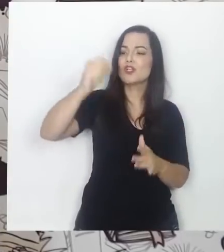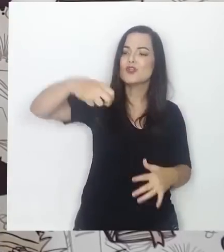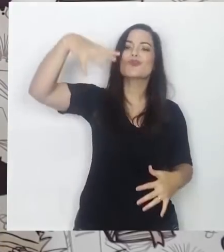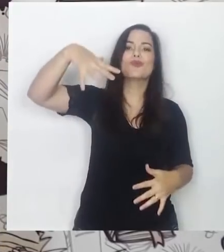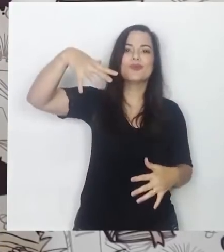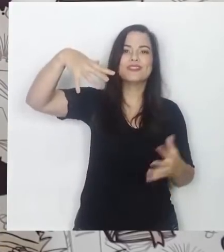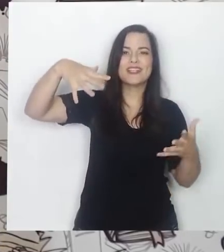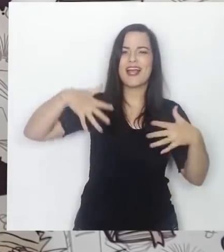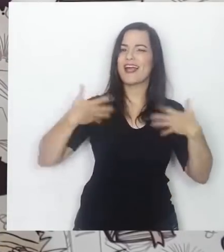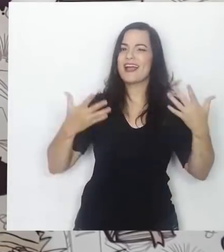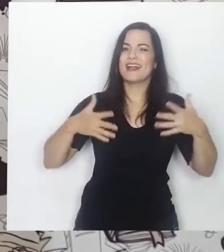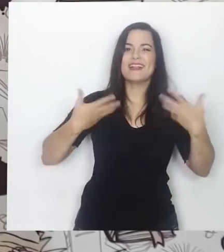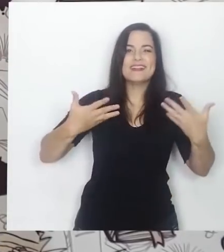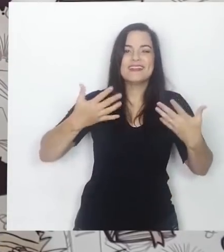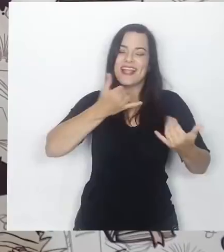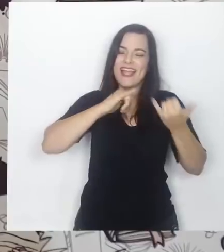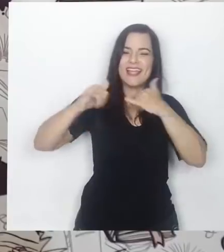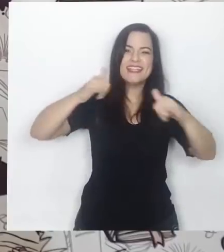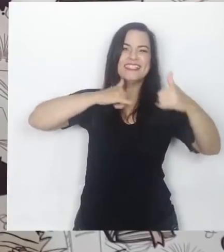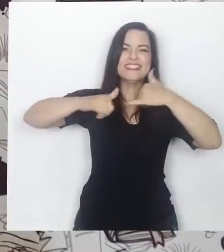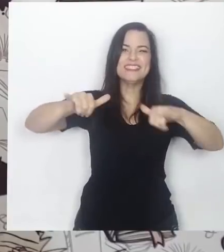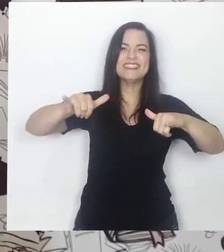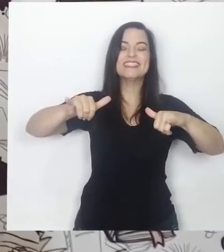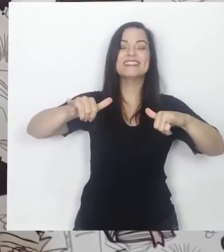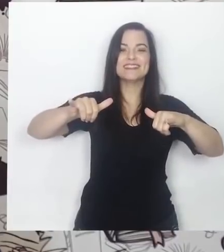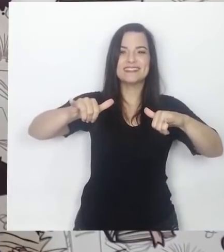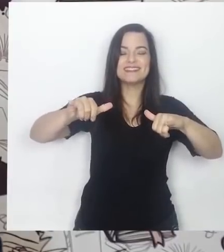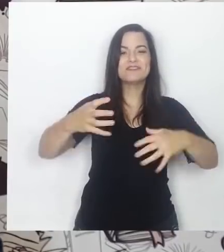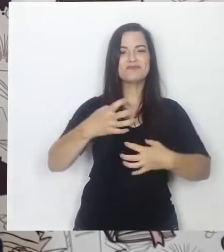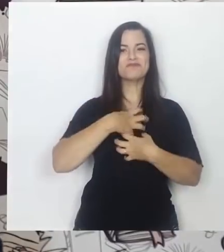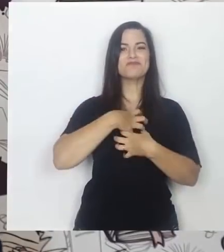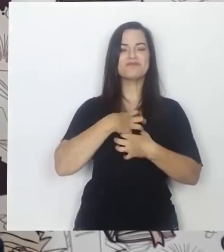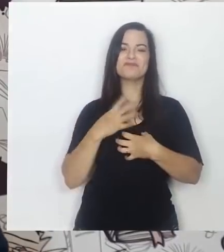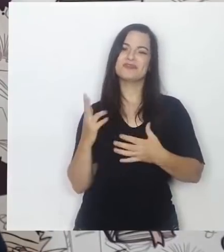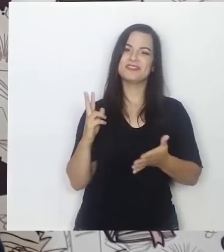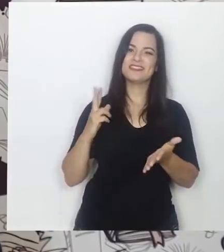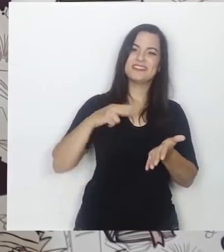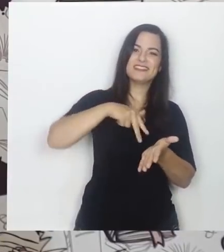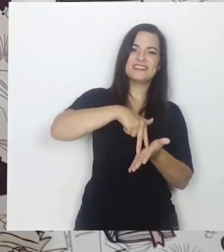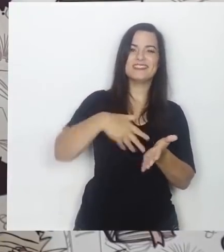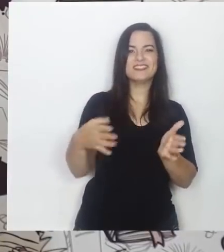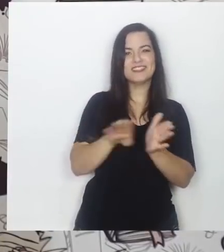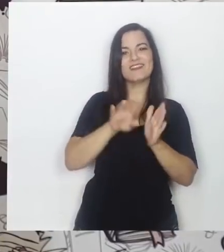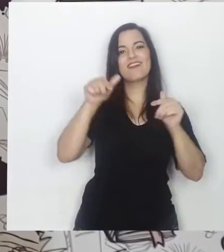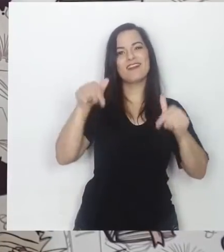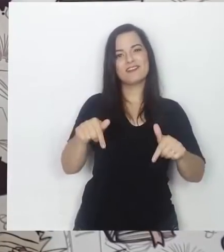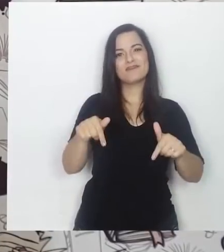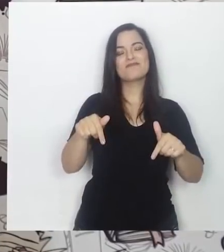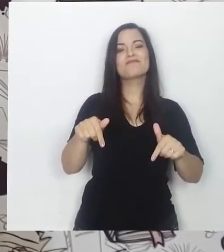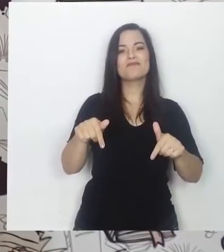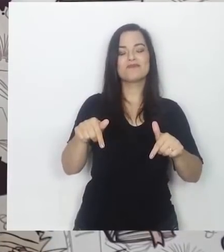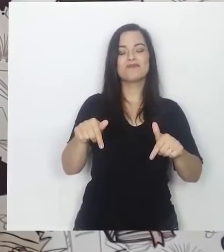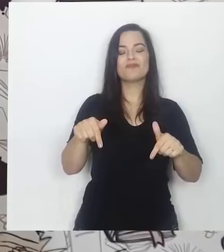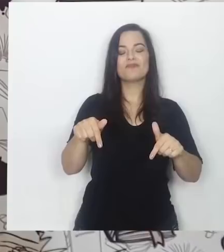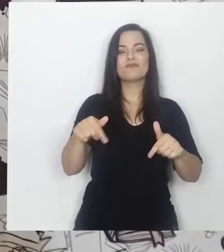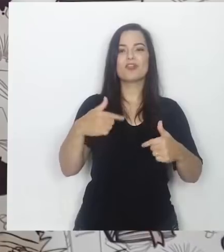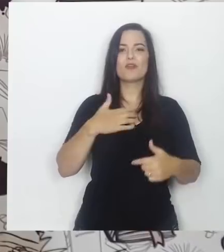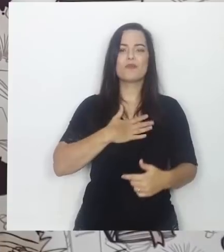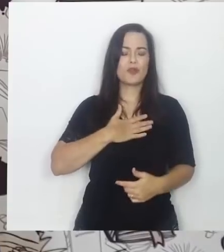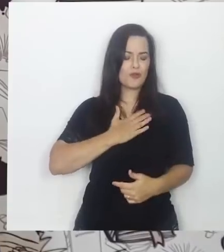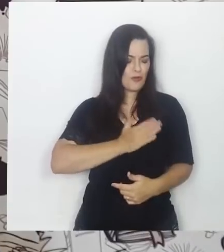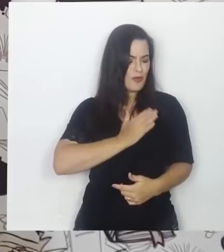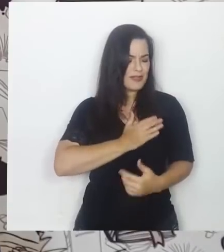foram energia. E foi isso que me fez chegar até aqui. Então, de todo o meu coração, muito